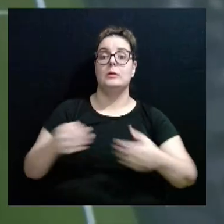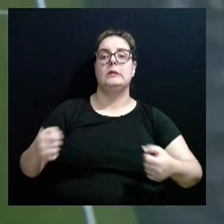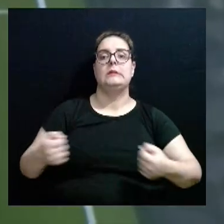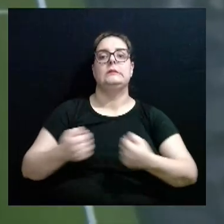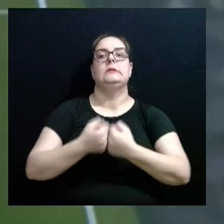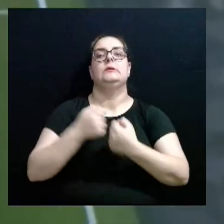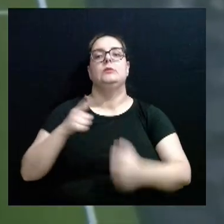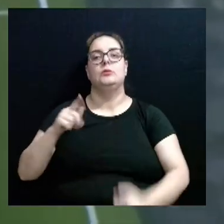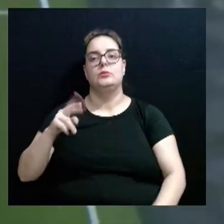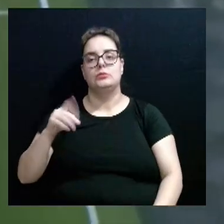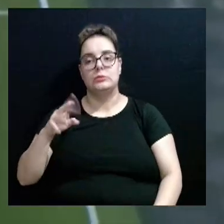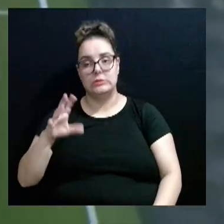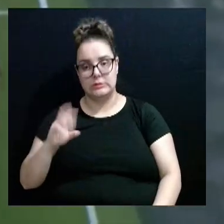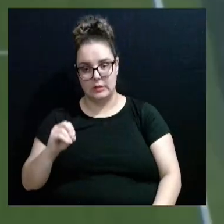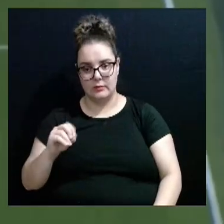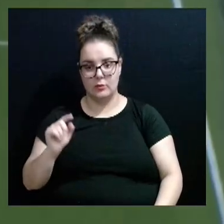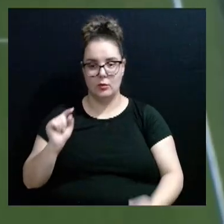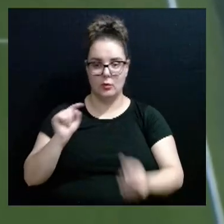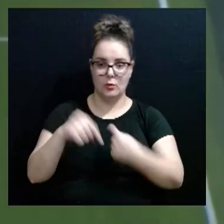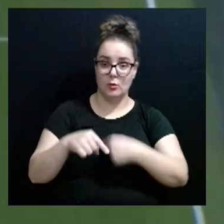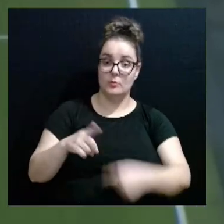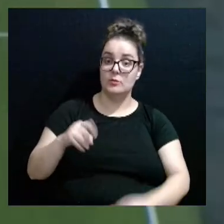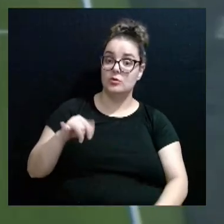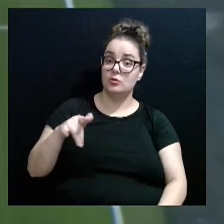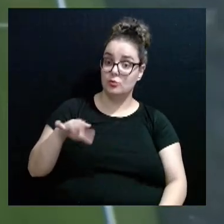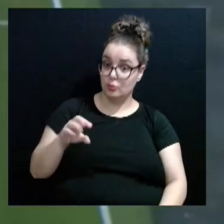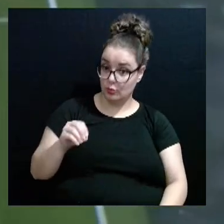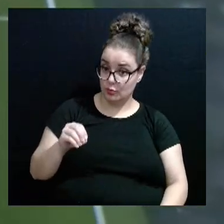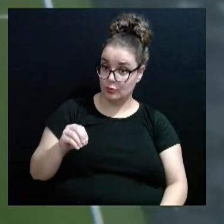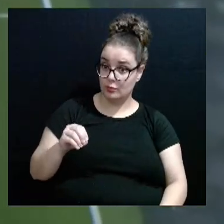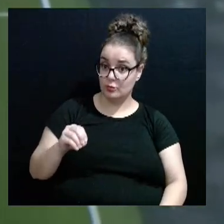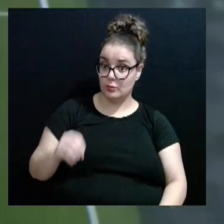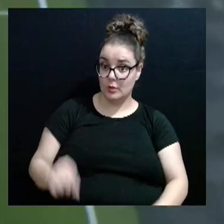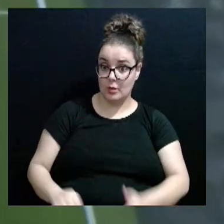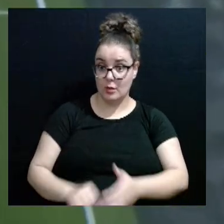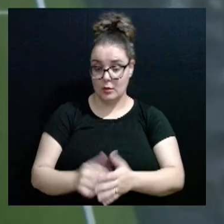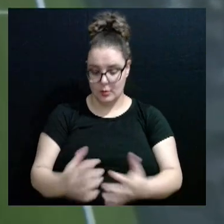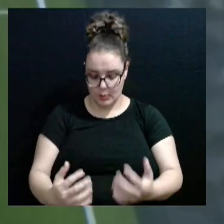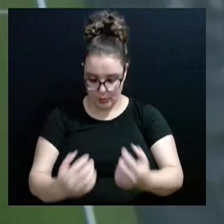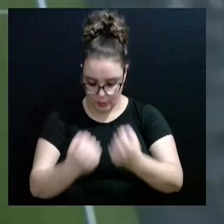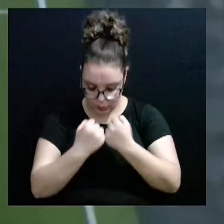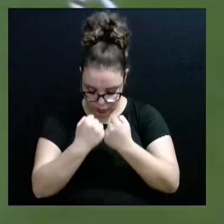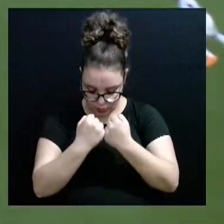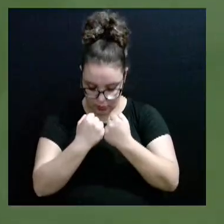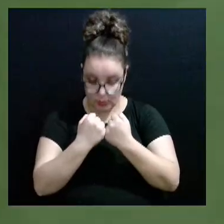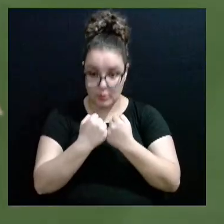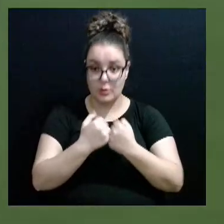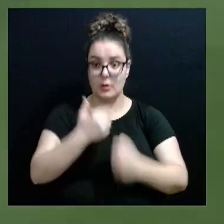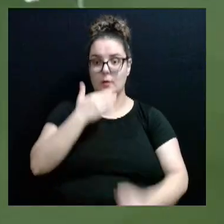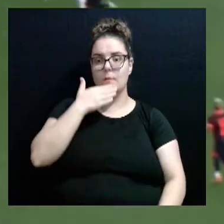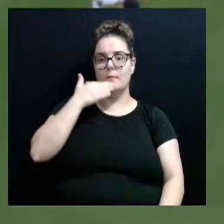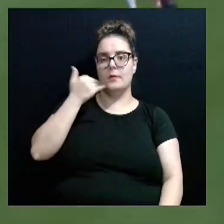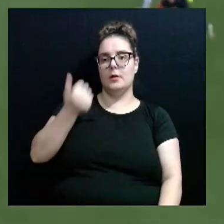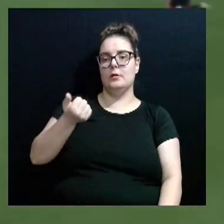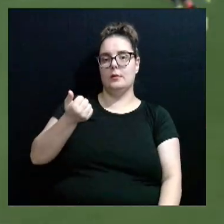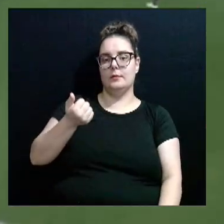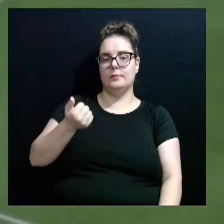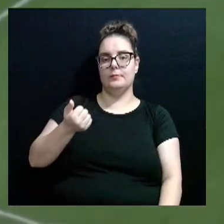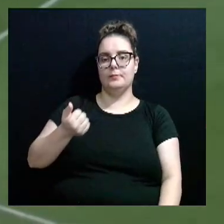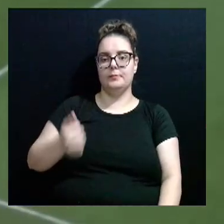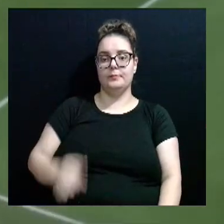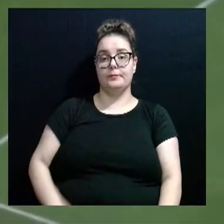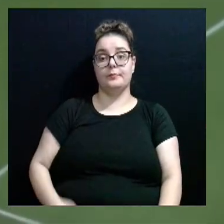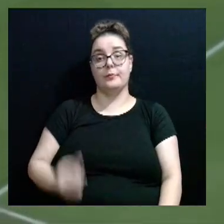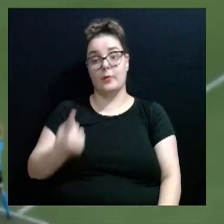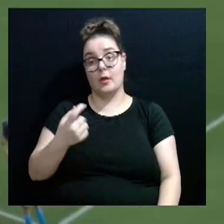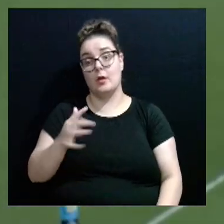Henrique contra Diogo Silva. A primeira, o goleiro da Ponte levou a melhor. A única finalização correta